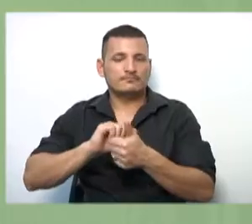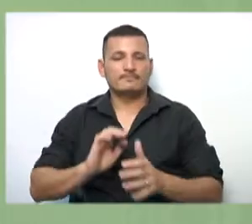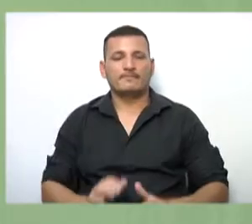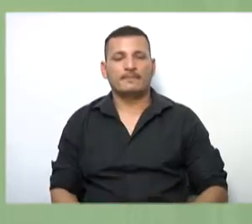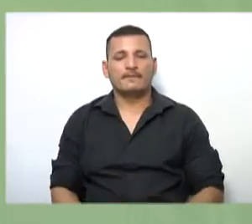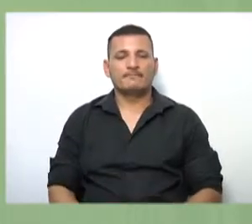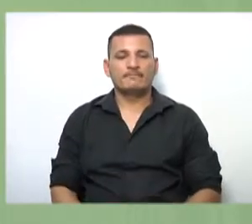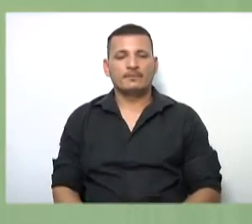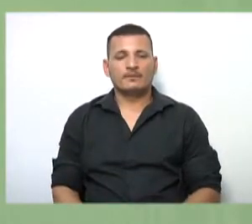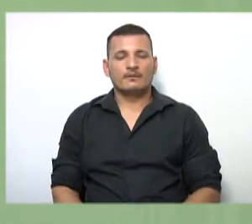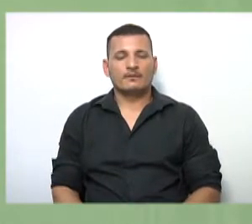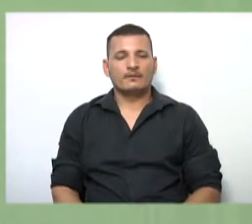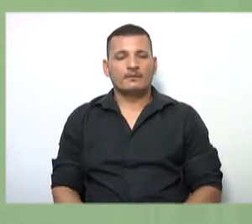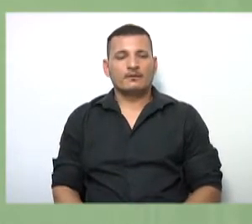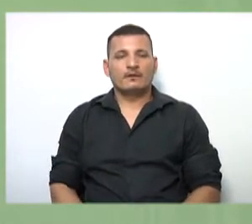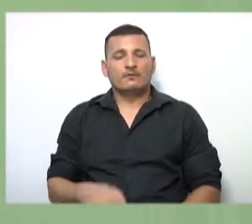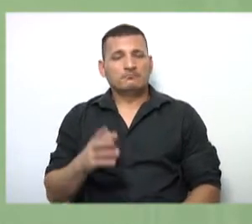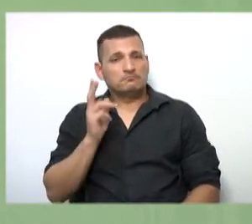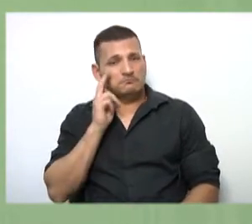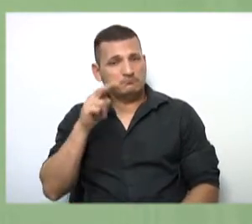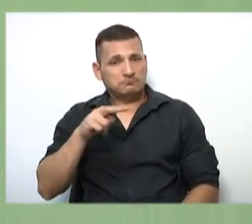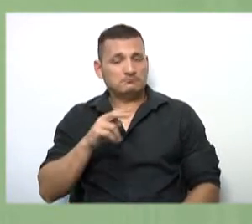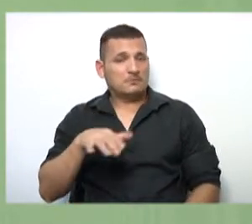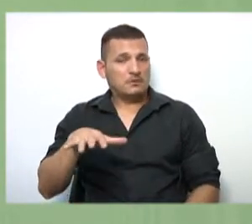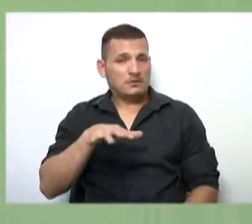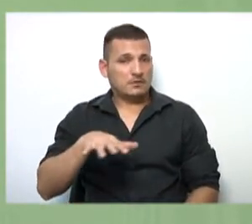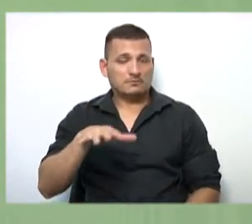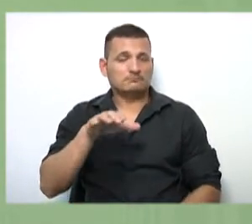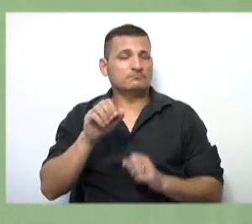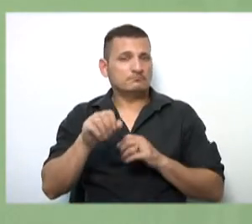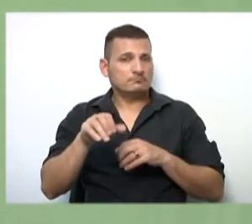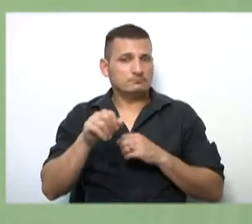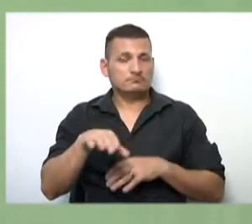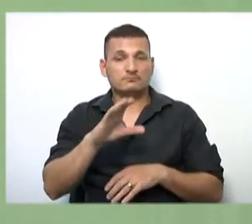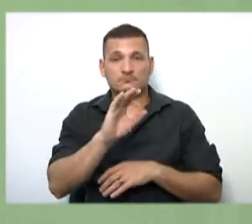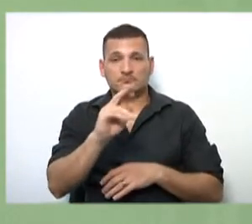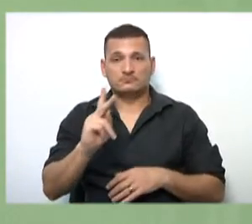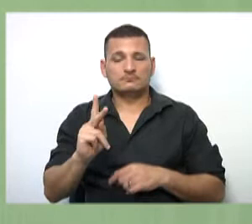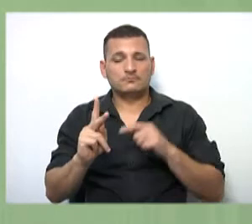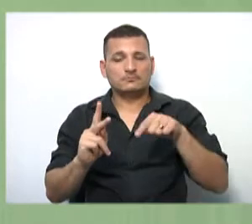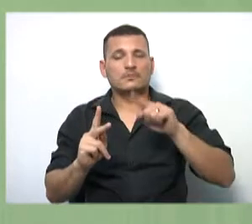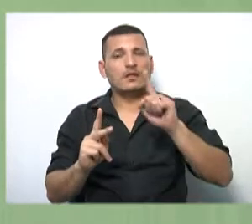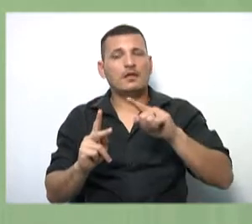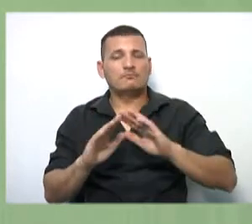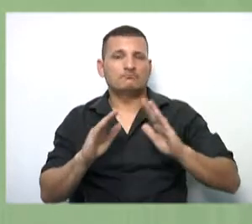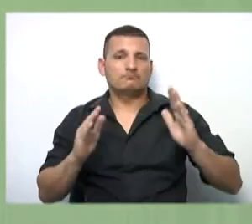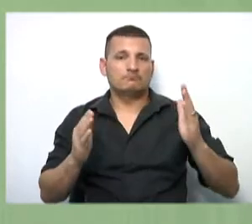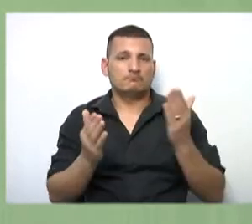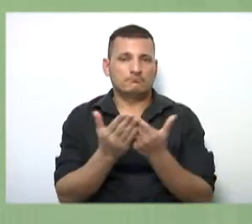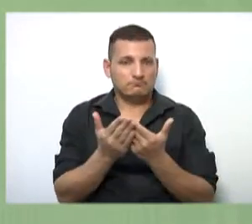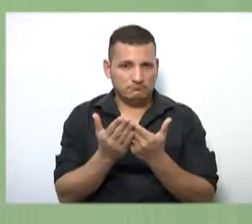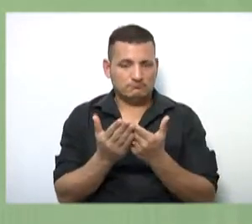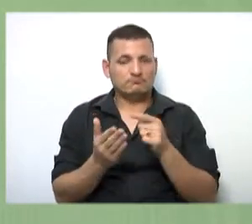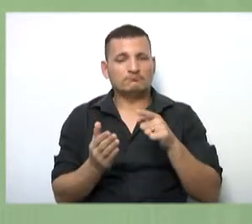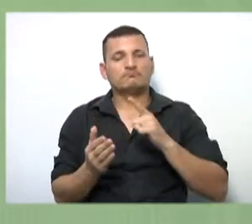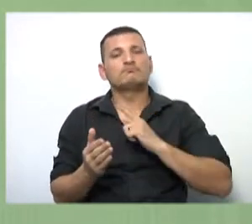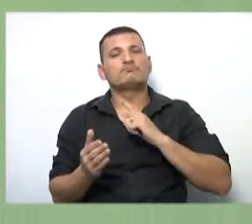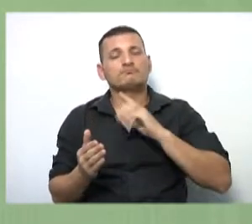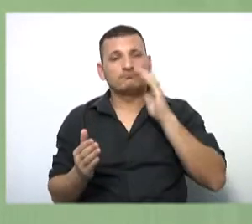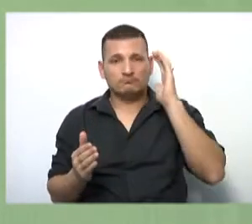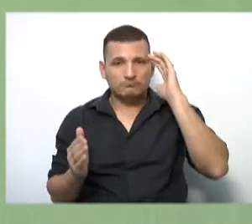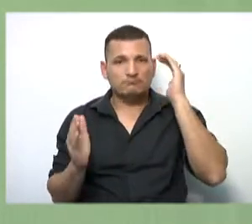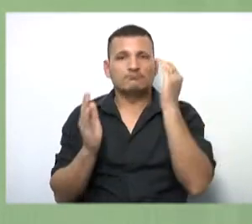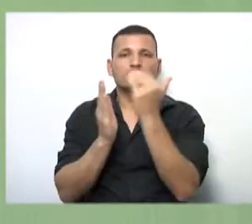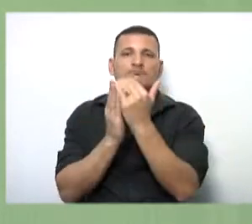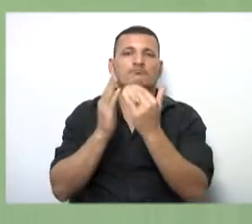Continuando, a gente pode ver que no ramo educacional, as cooperativas educacionais funcionam como uma escola convencional, respeitando todas as diretrizes